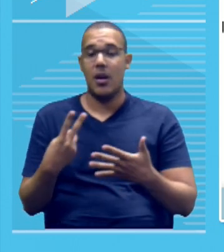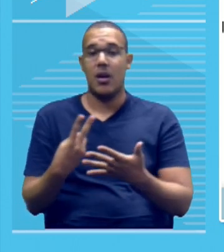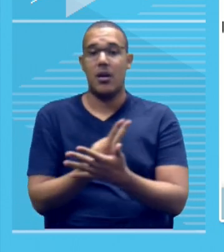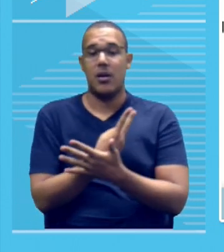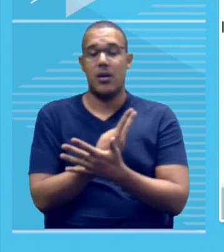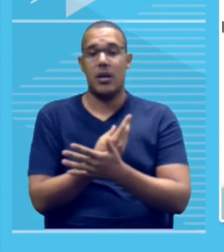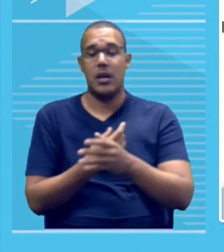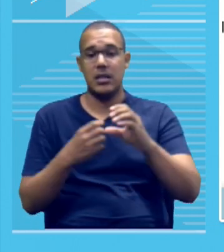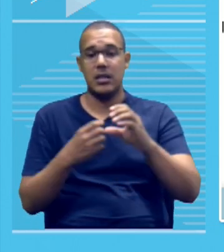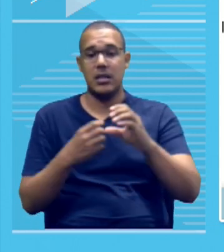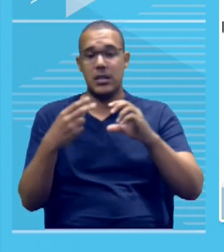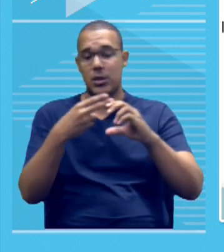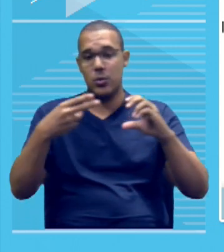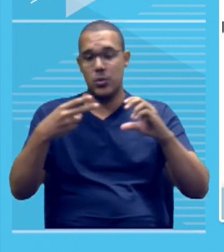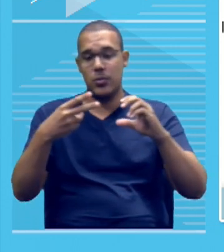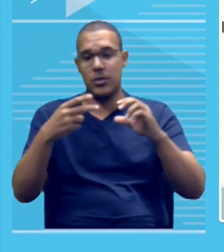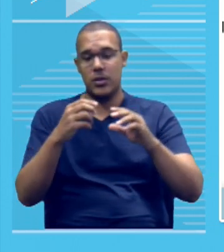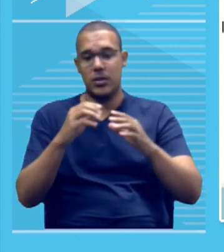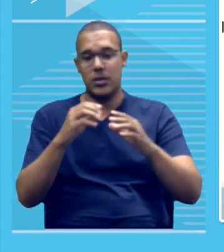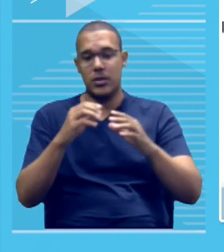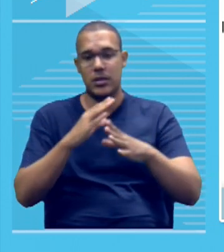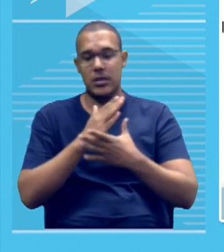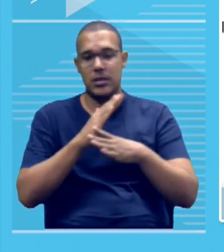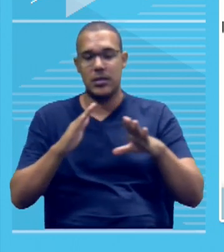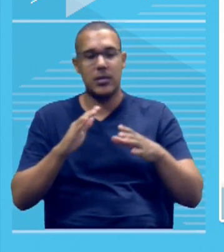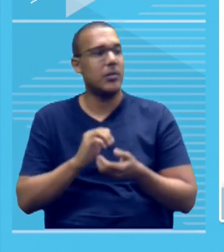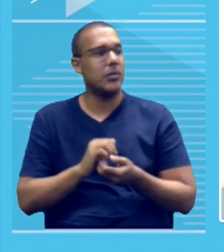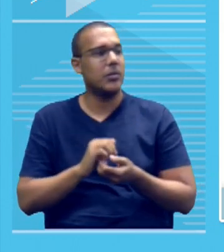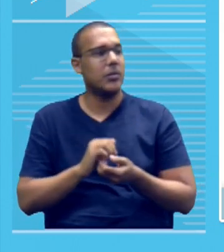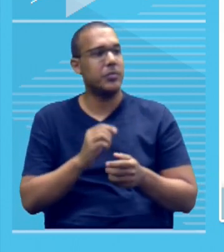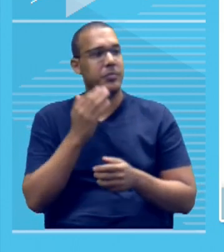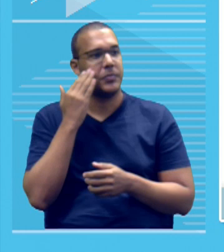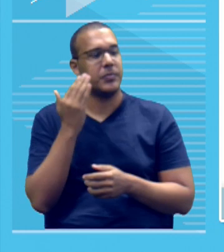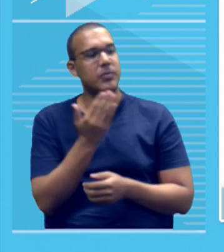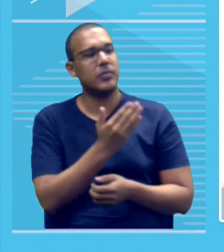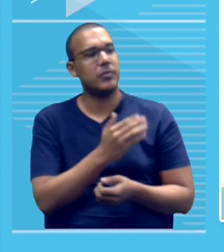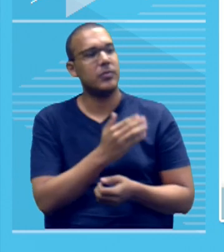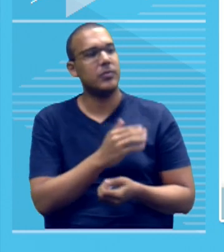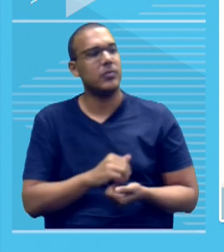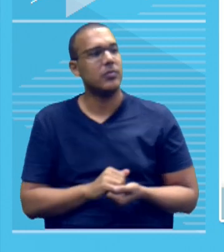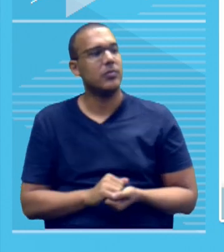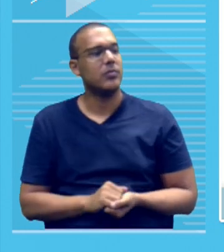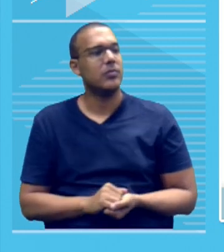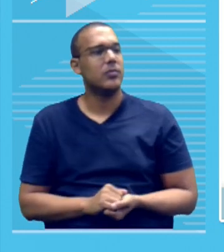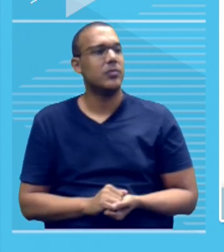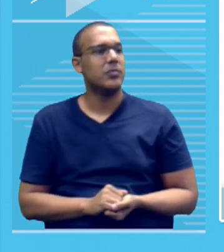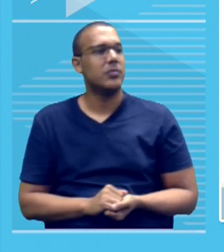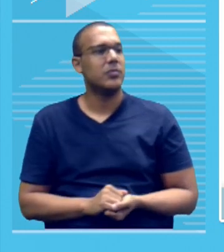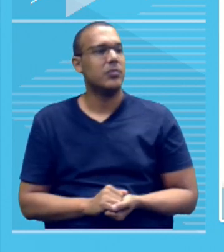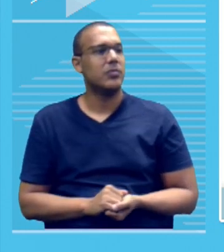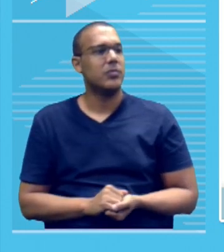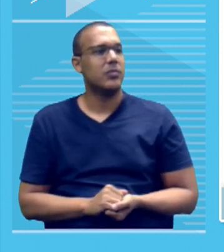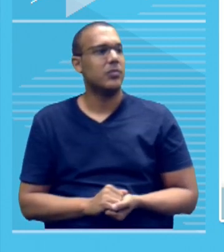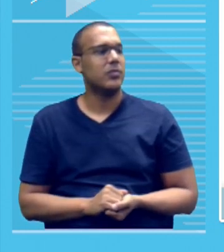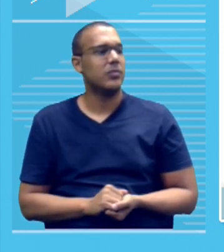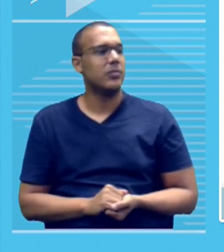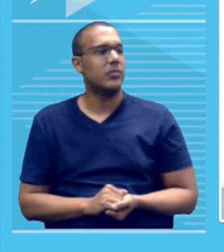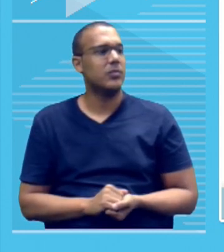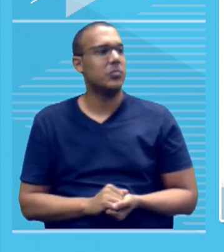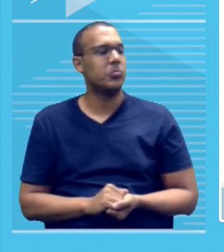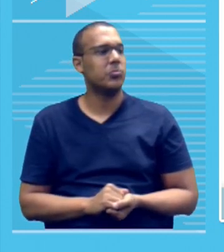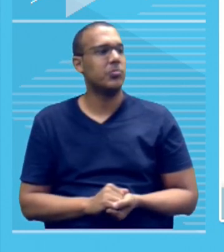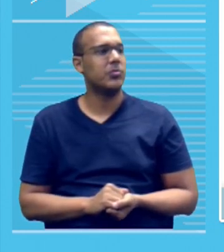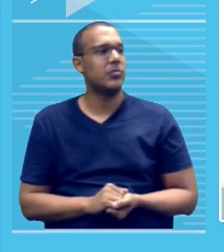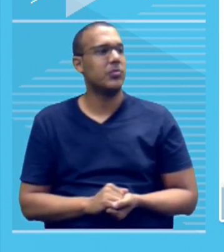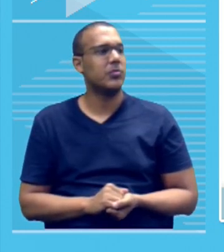essa dupla desaparece. E aí vai formar um composto, Olha só o composto aí, foi adicionado. Tá, está bem aqui, eu